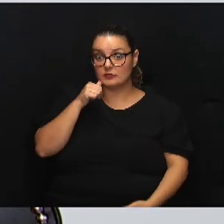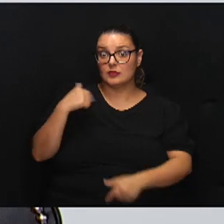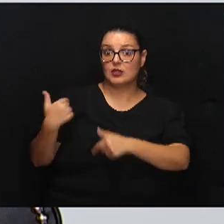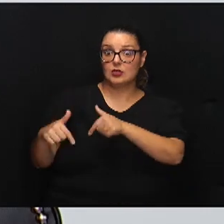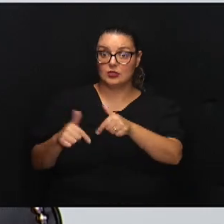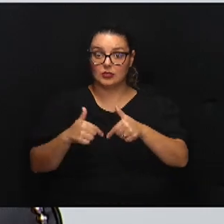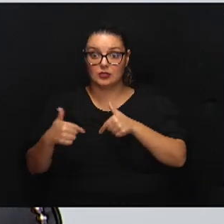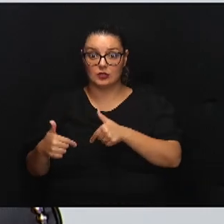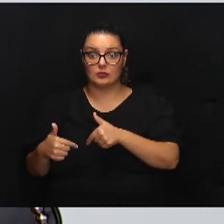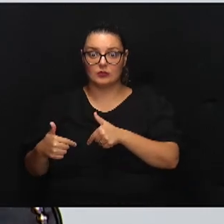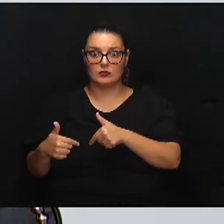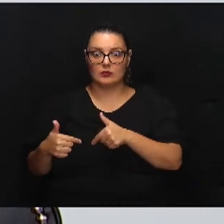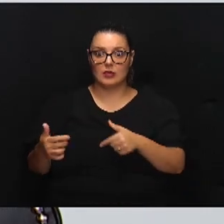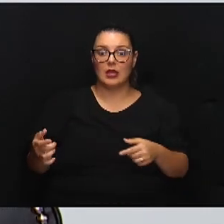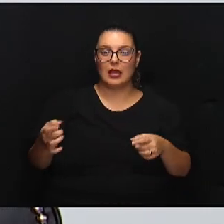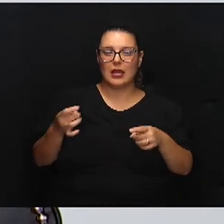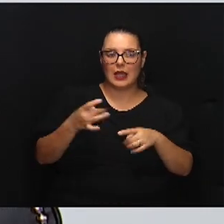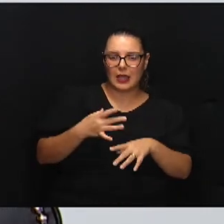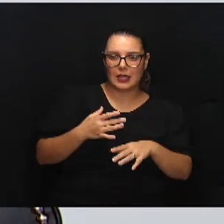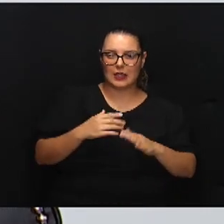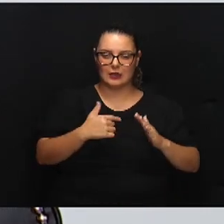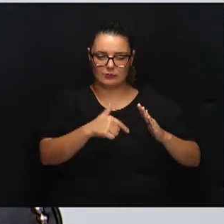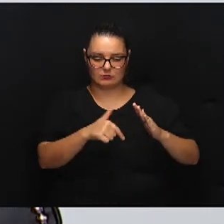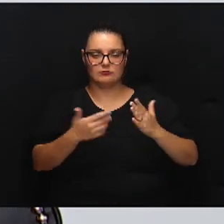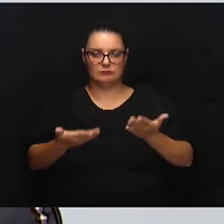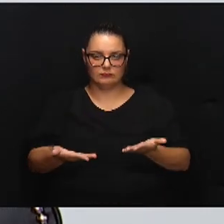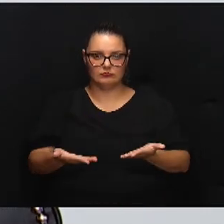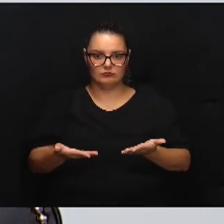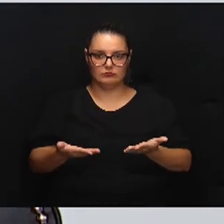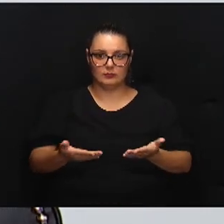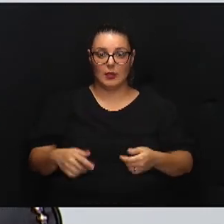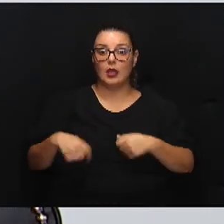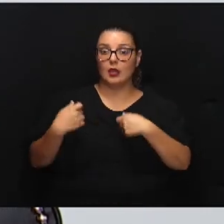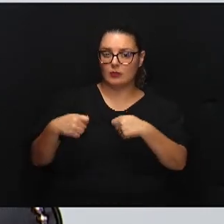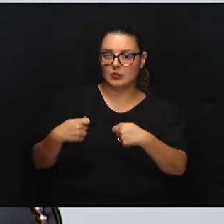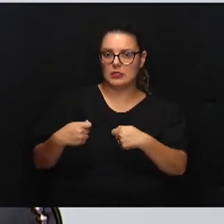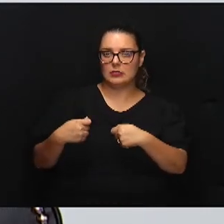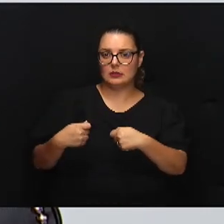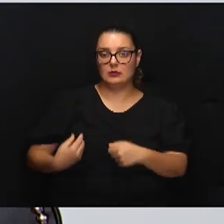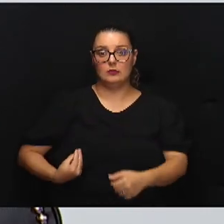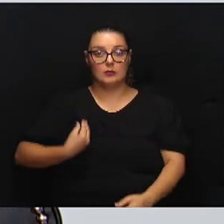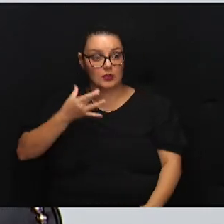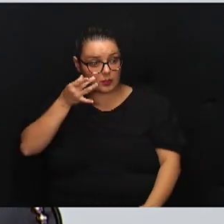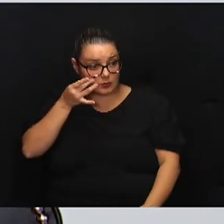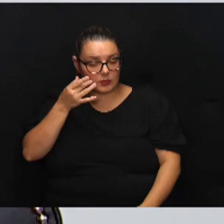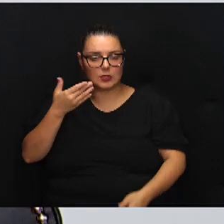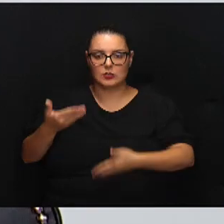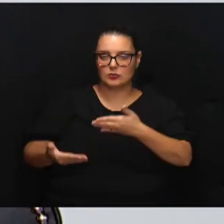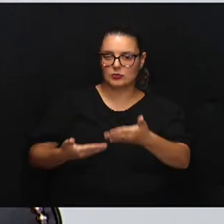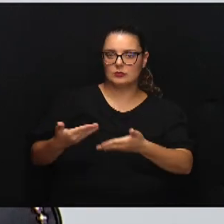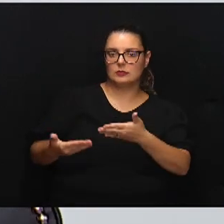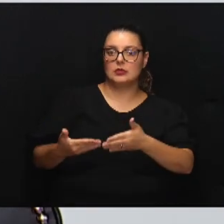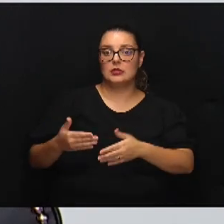trabalhando. Acabou aquela parte de home office, né? Você precisa estar presencial no serviço.